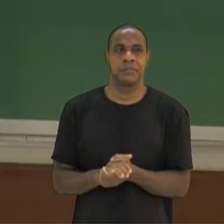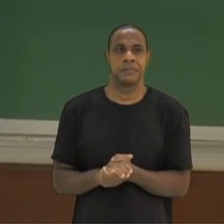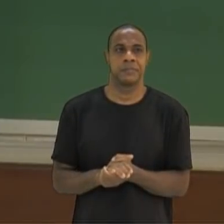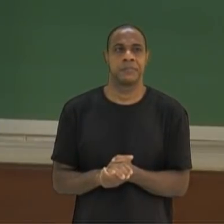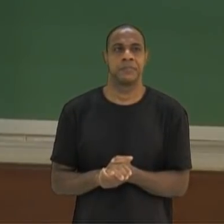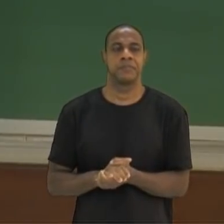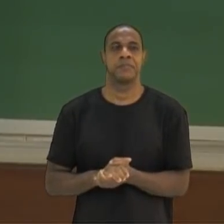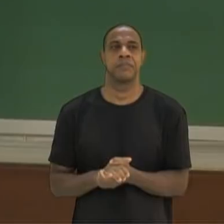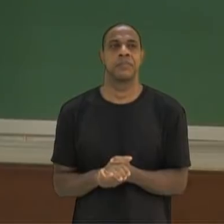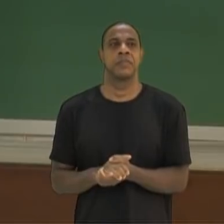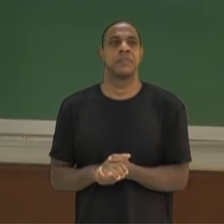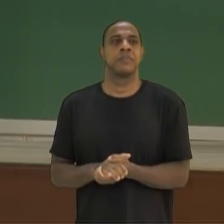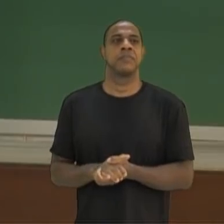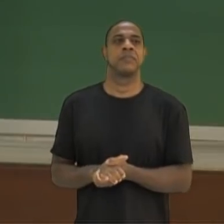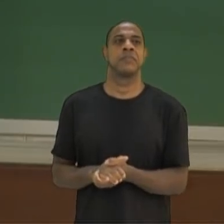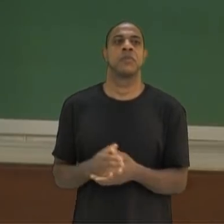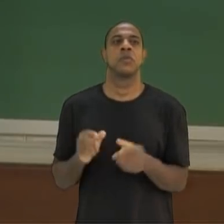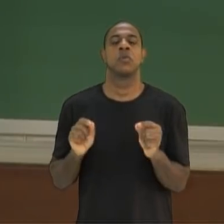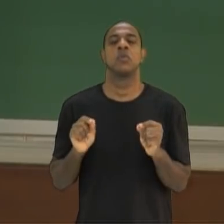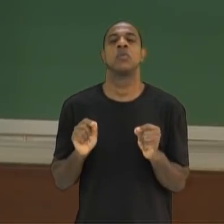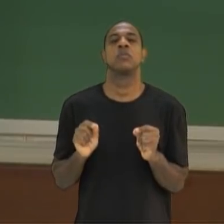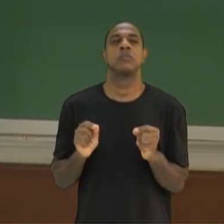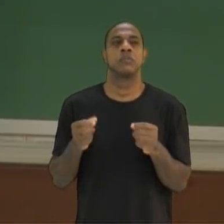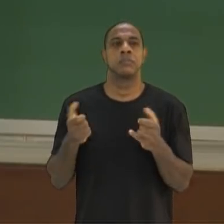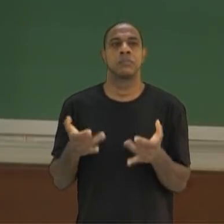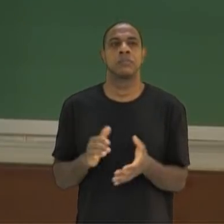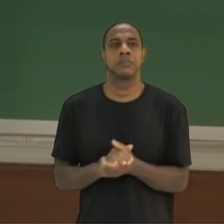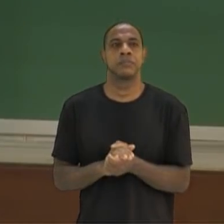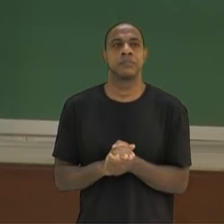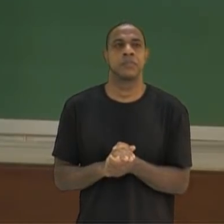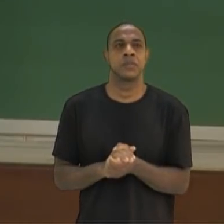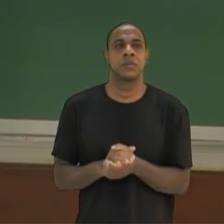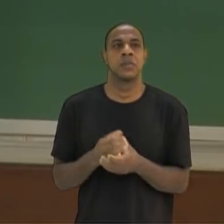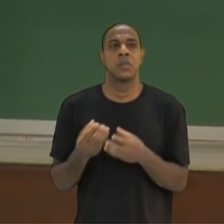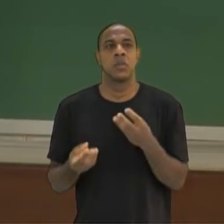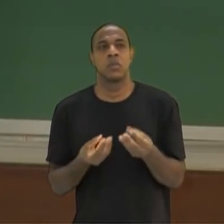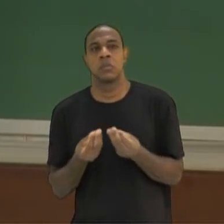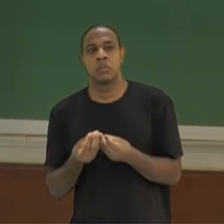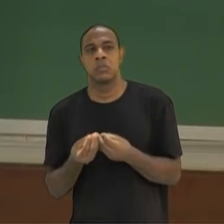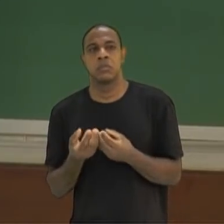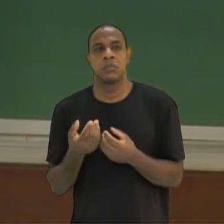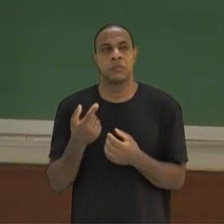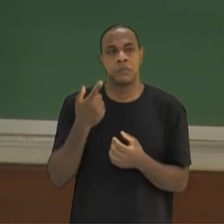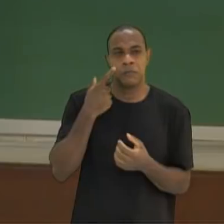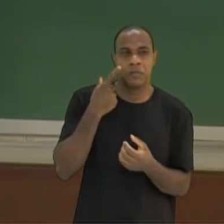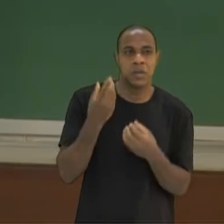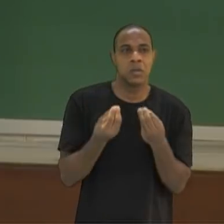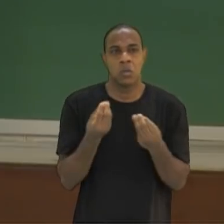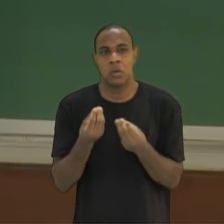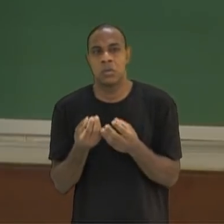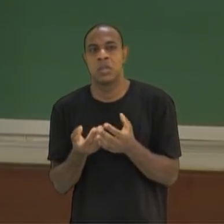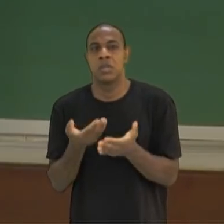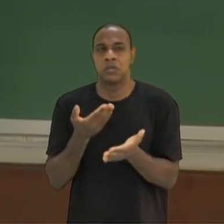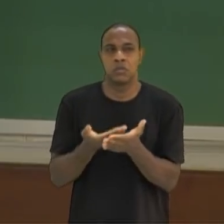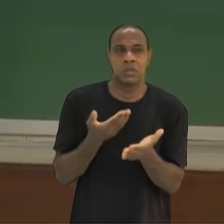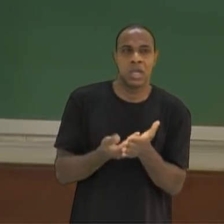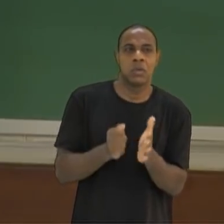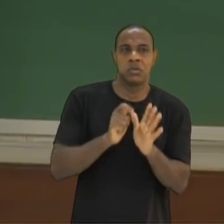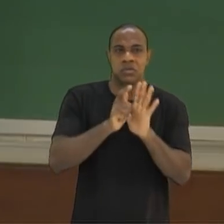aqui, observem. Então, hoje a gente vai buscar reconhecer os elementos composicionais dos gêneros